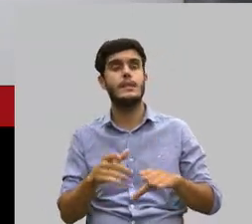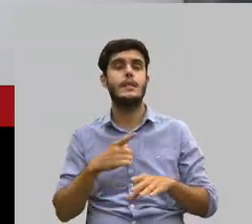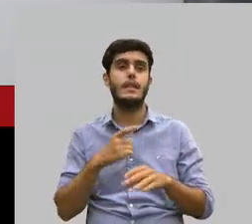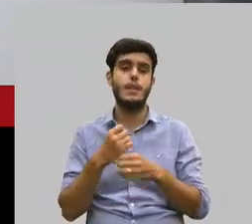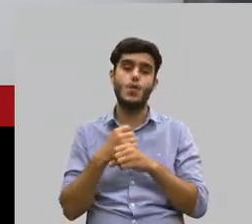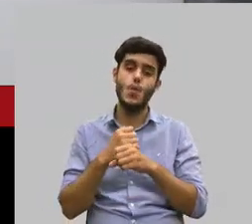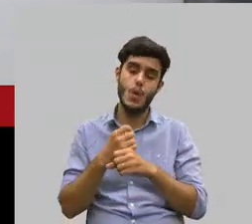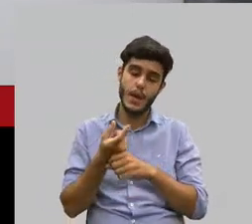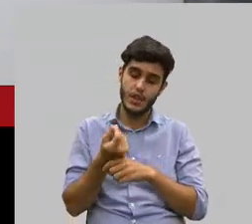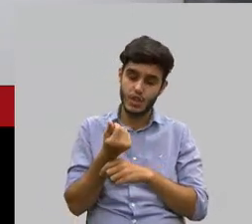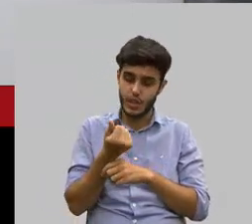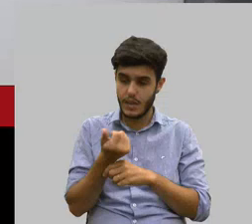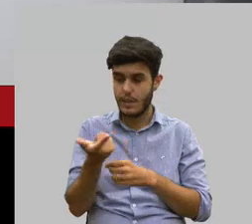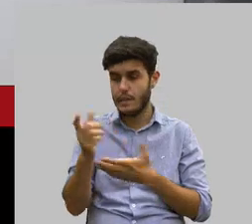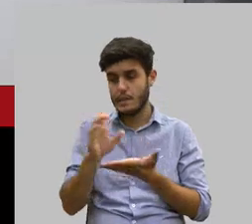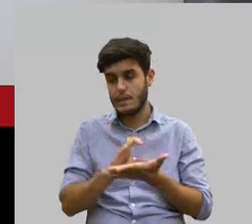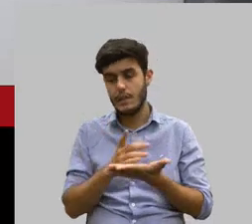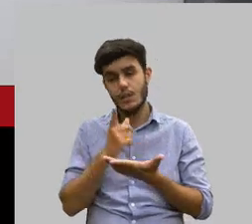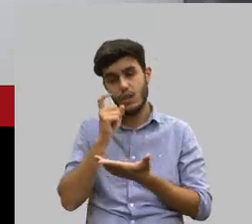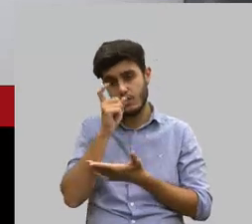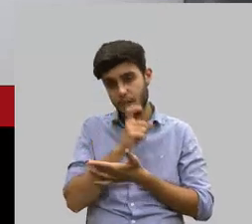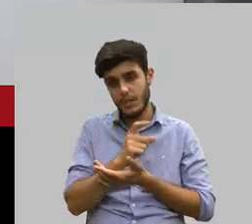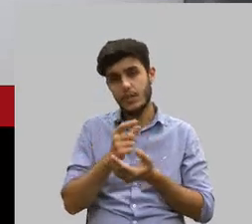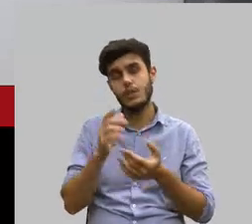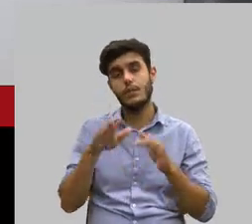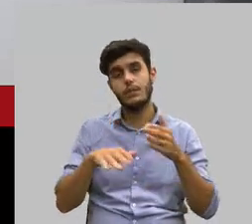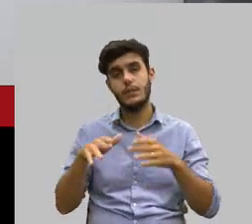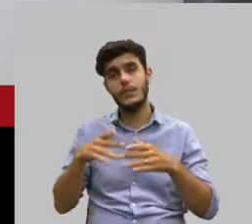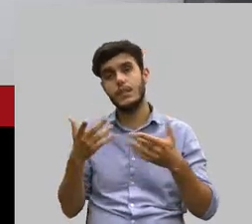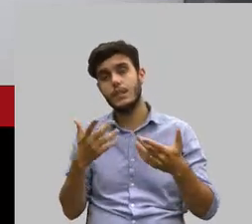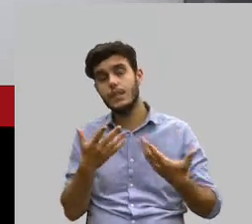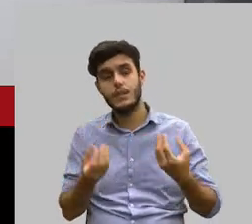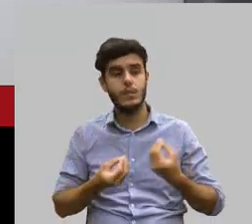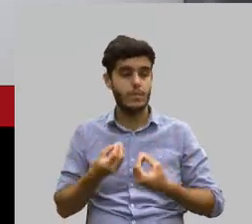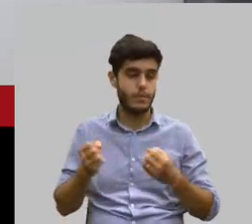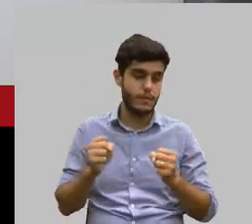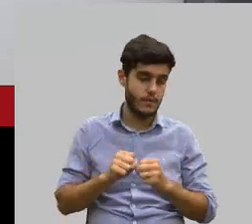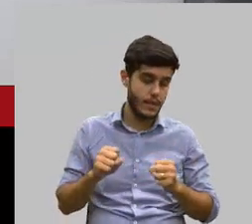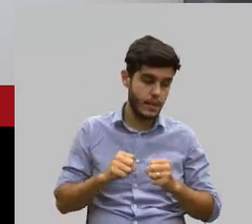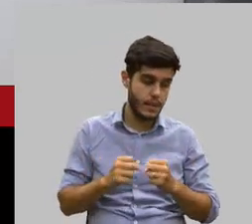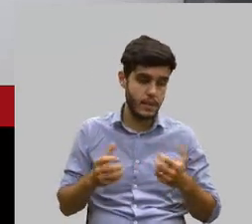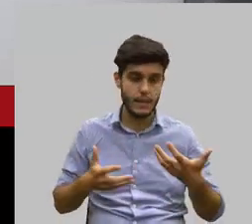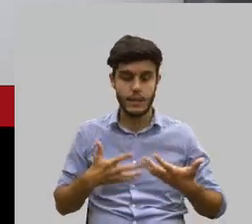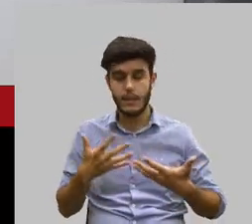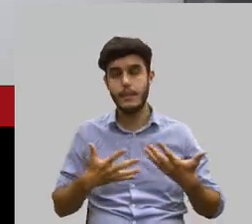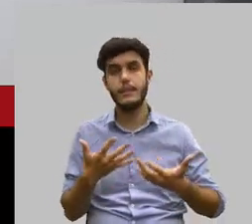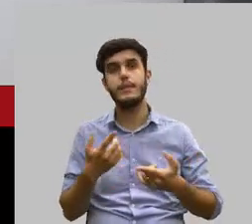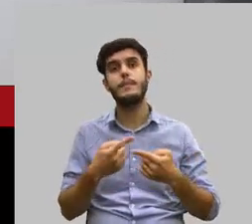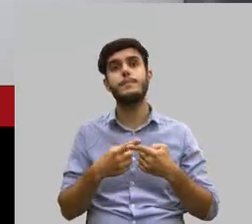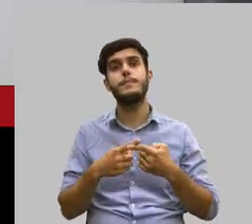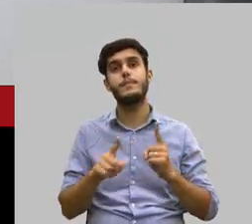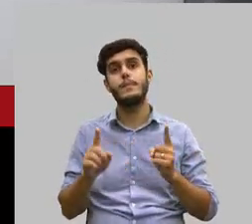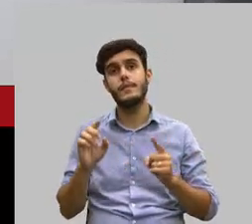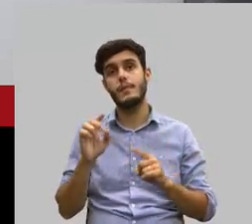orçamentárias que eu sei que muitos dos questionamentos chegam pra senhora mas não dizem necessariamente respeito